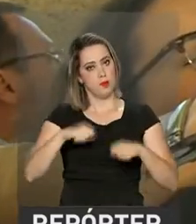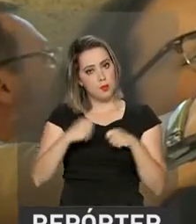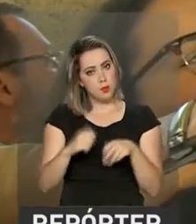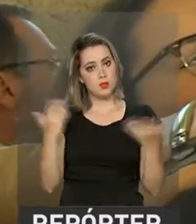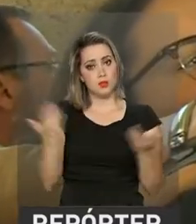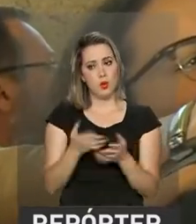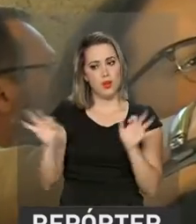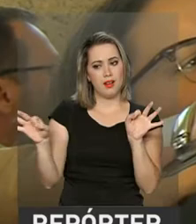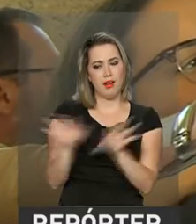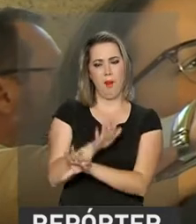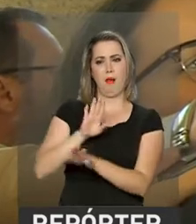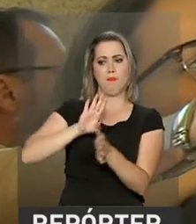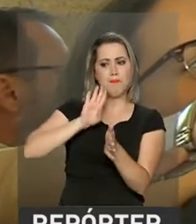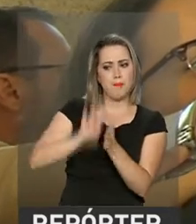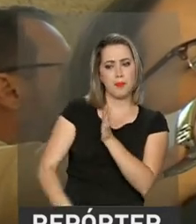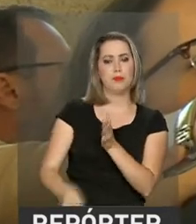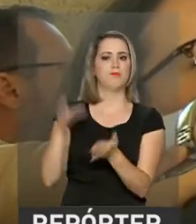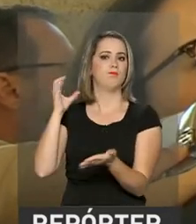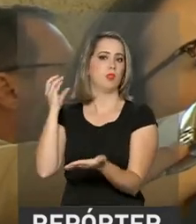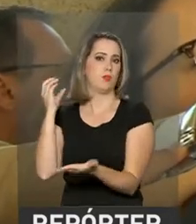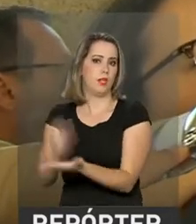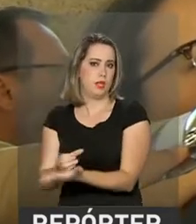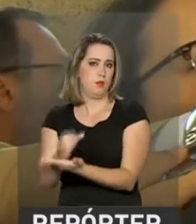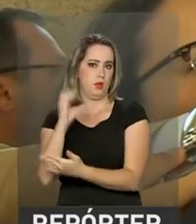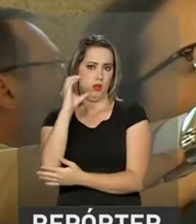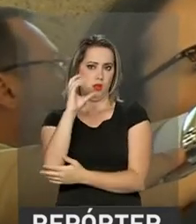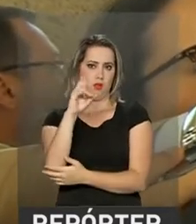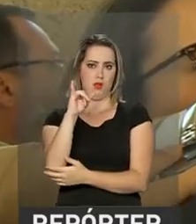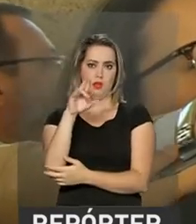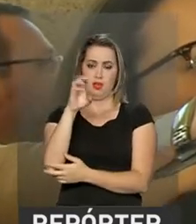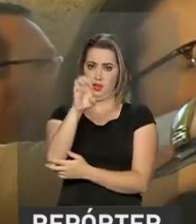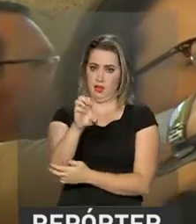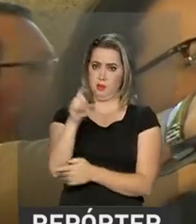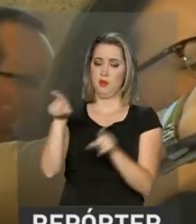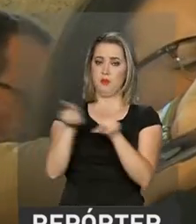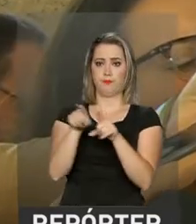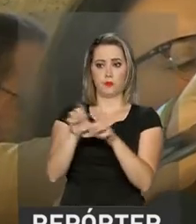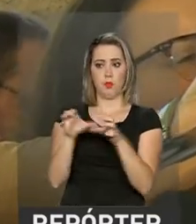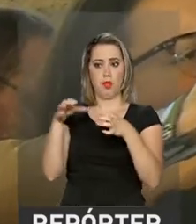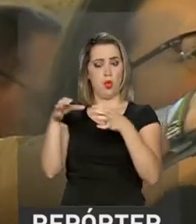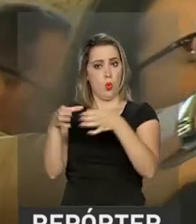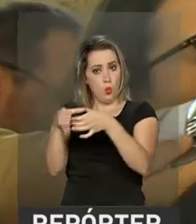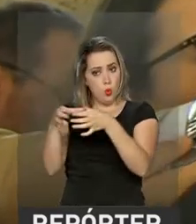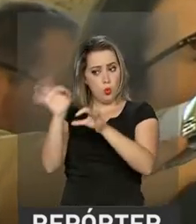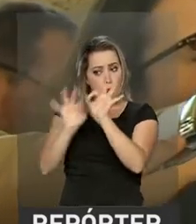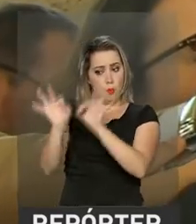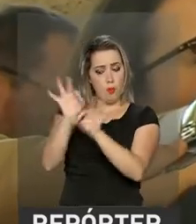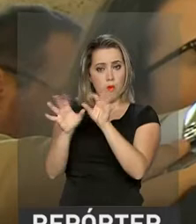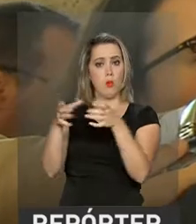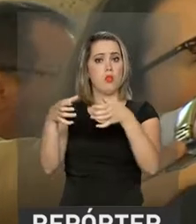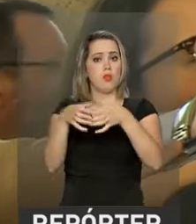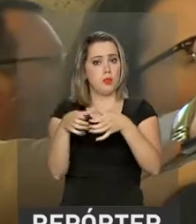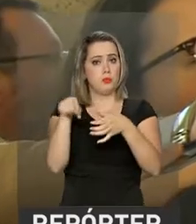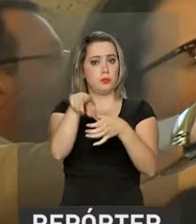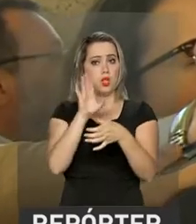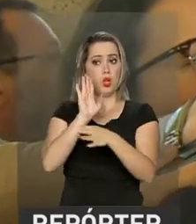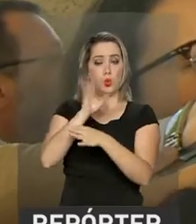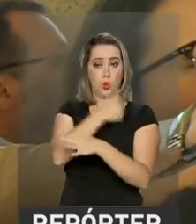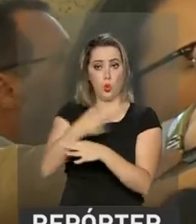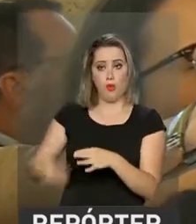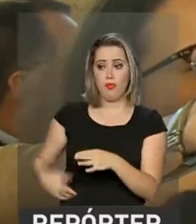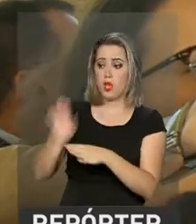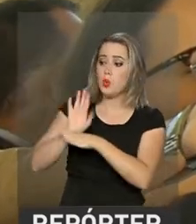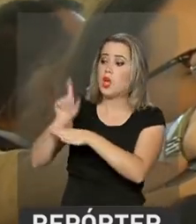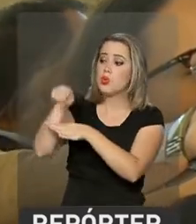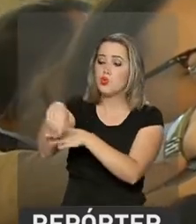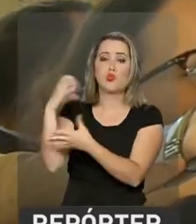criminalidade, mas precisa também combater o Estado criminoso, que é aquela parte do Estado, dos poderes públicos que foram cooptados